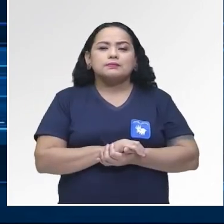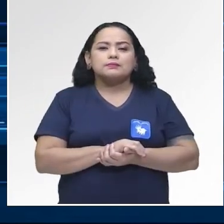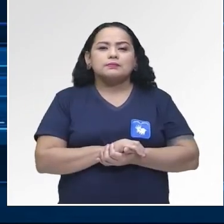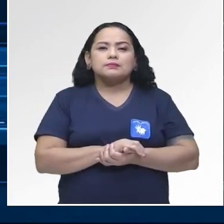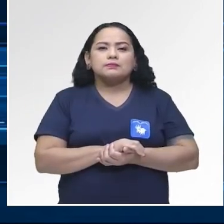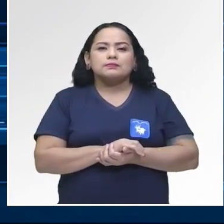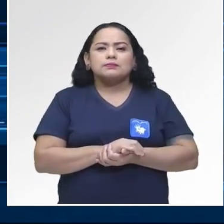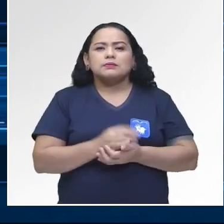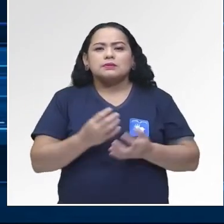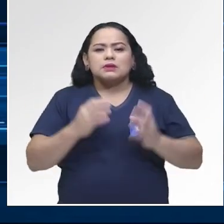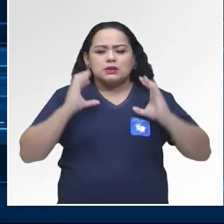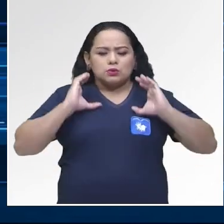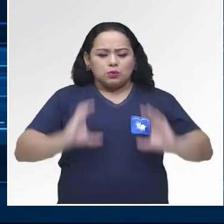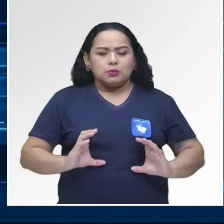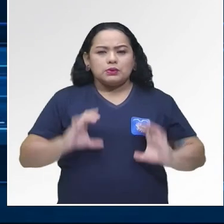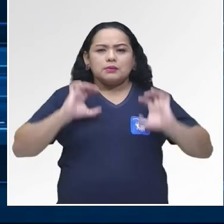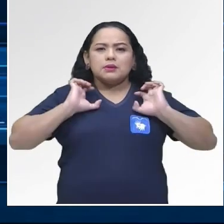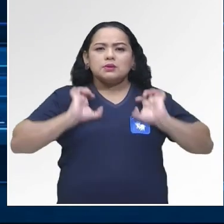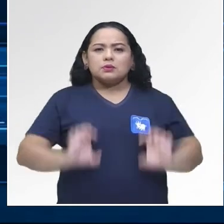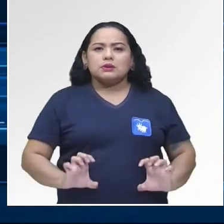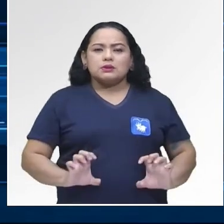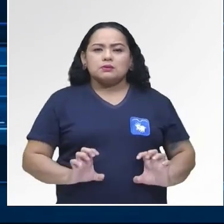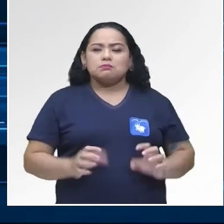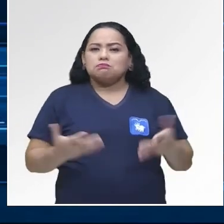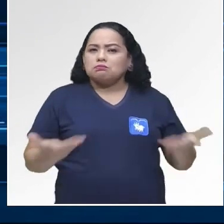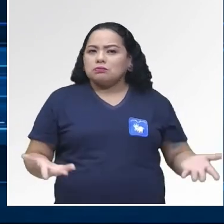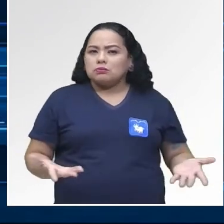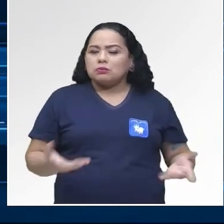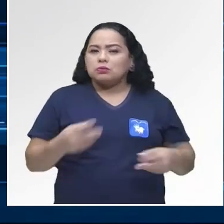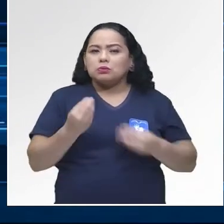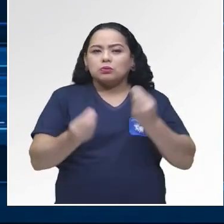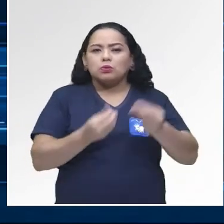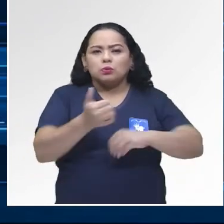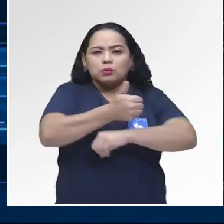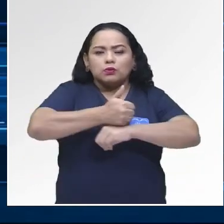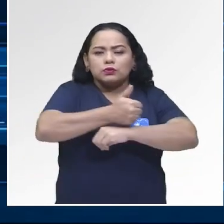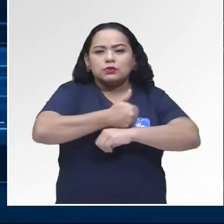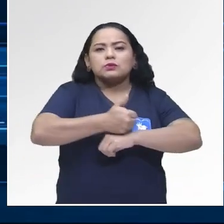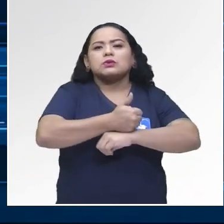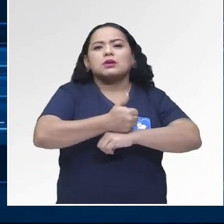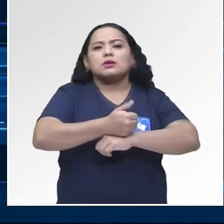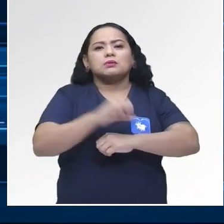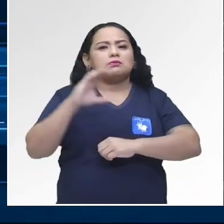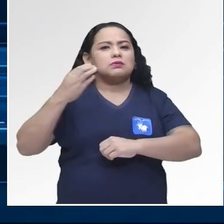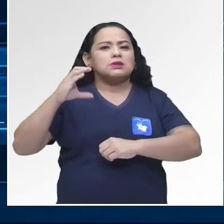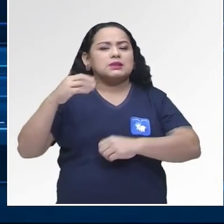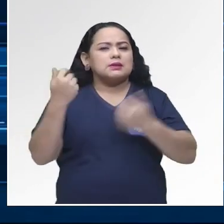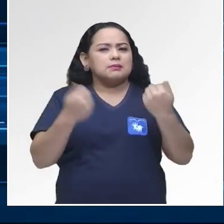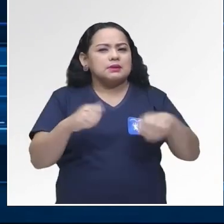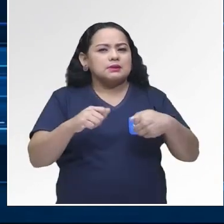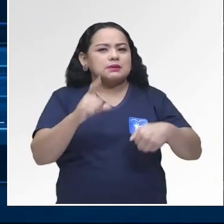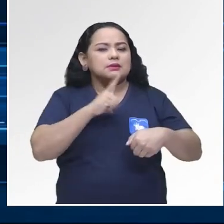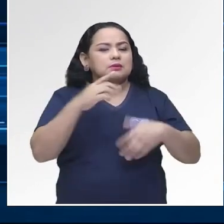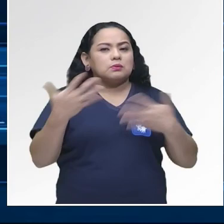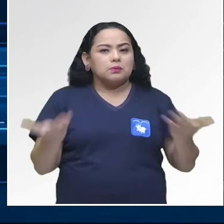esse comportamento ético que o cientista deve ter? Então, vamos ver.